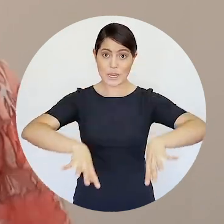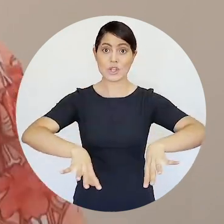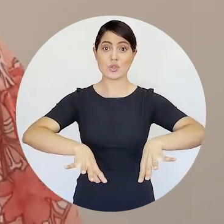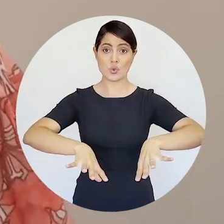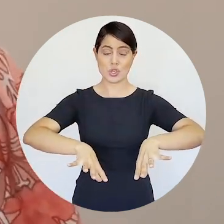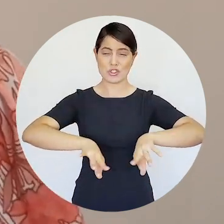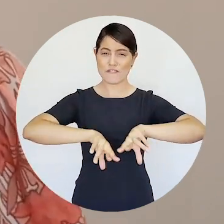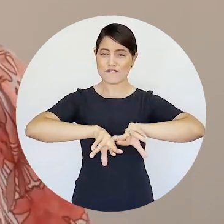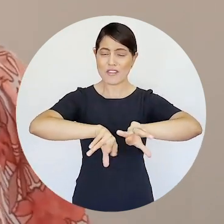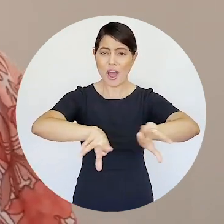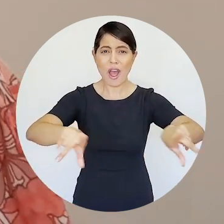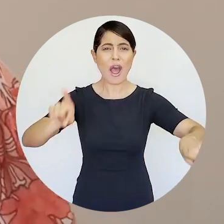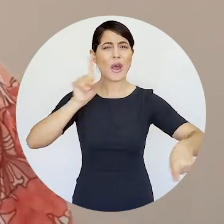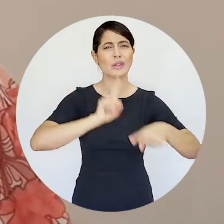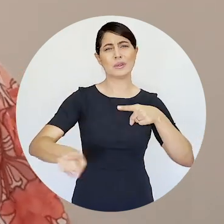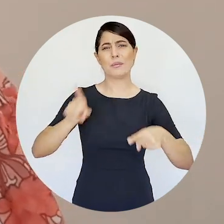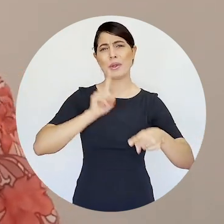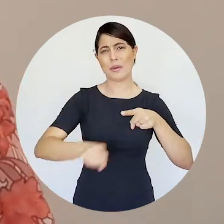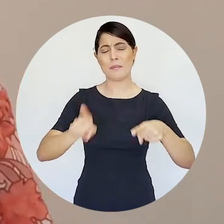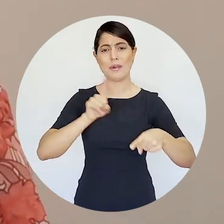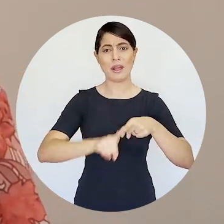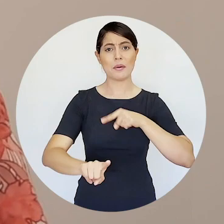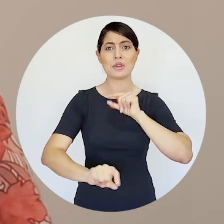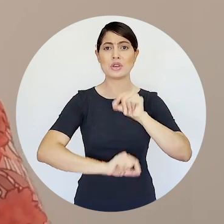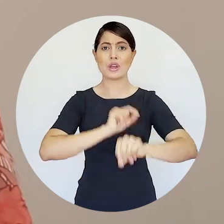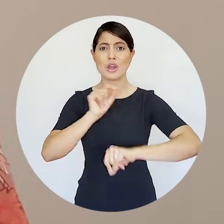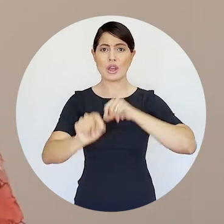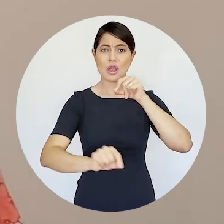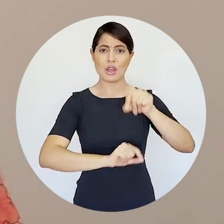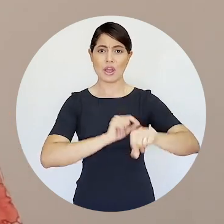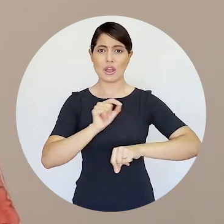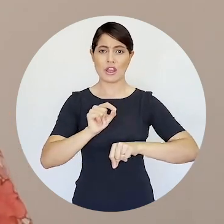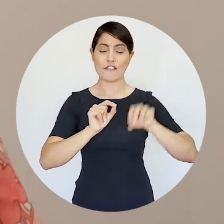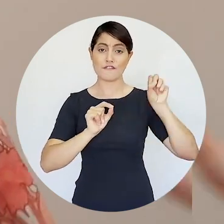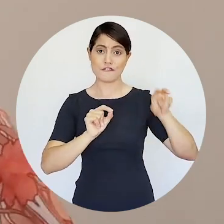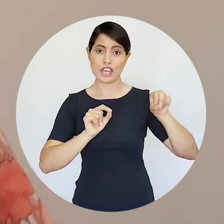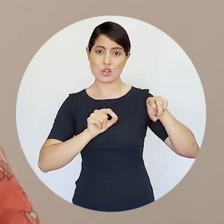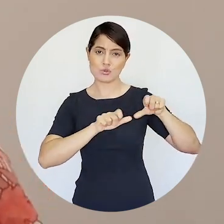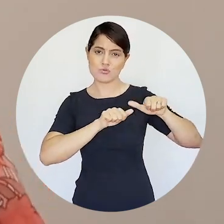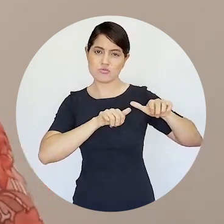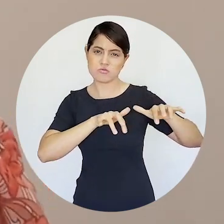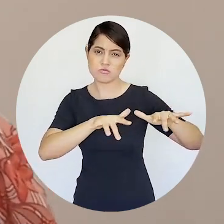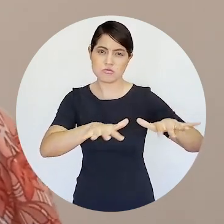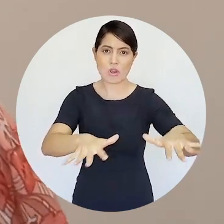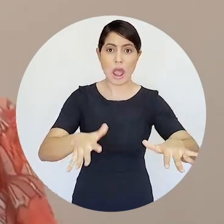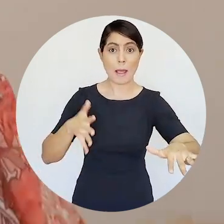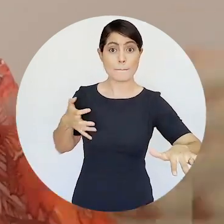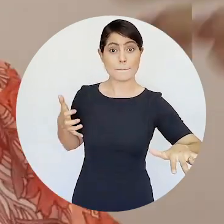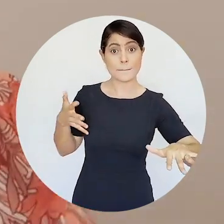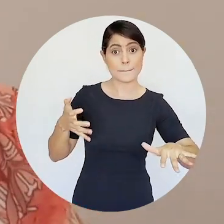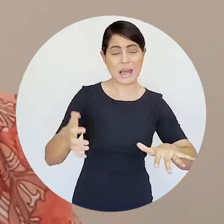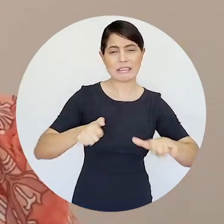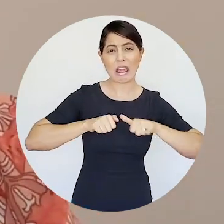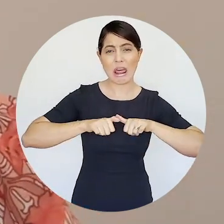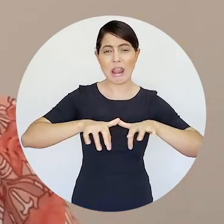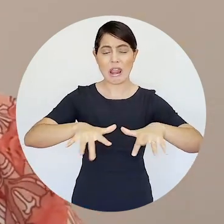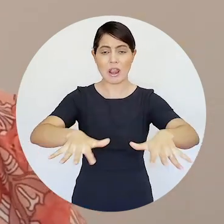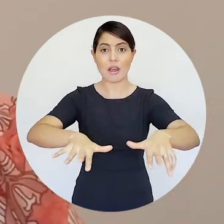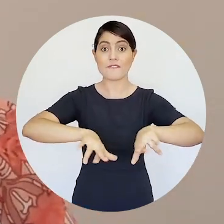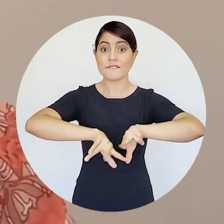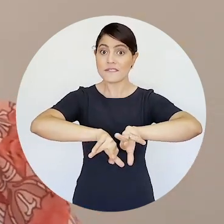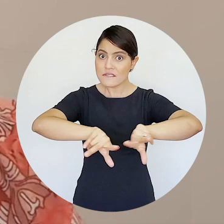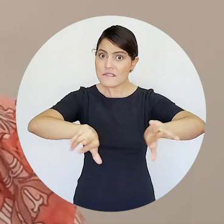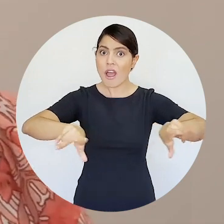causa também, dentre outros problemas, a proliferação desses vírus, de